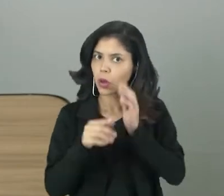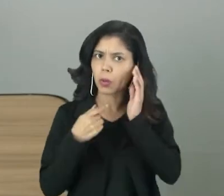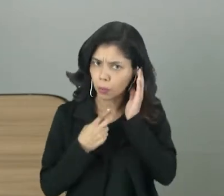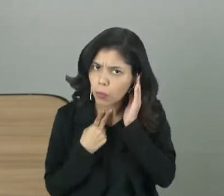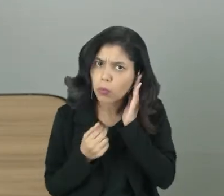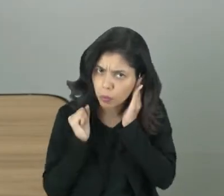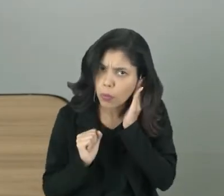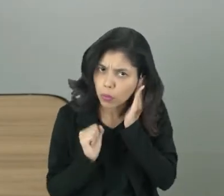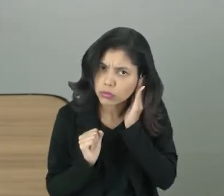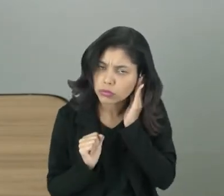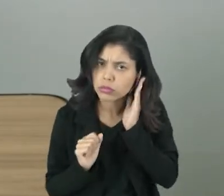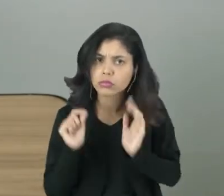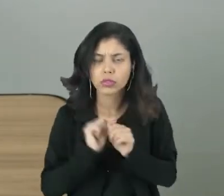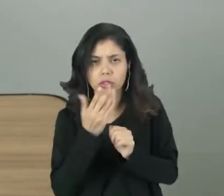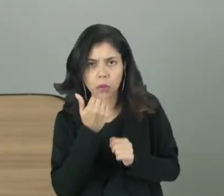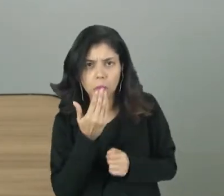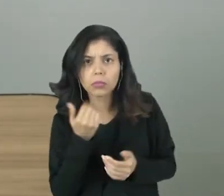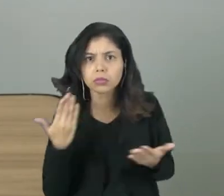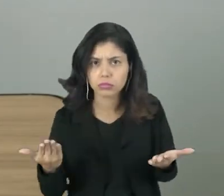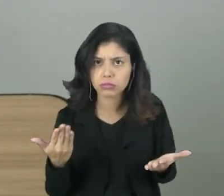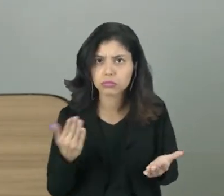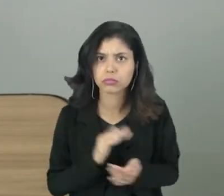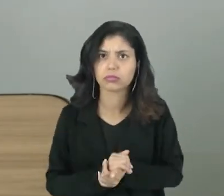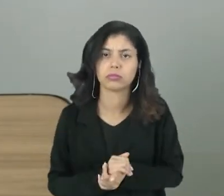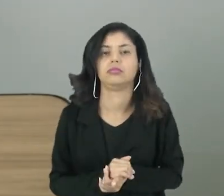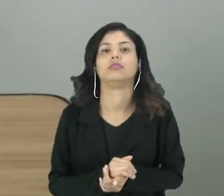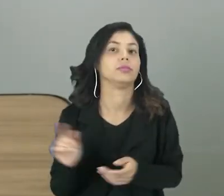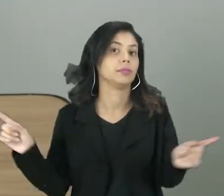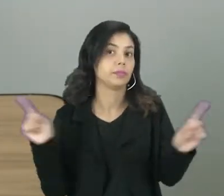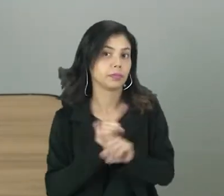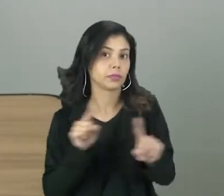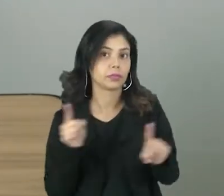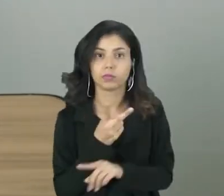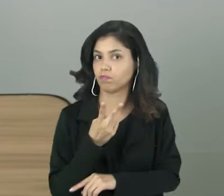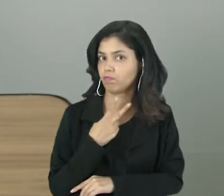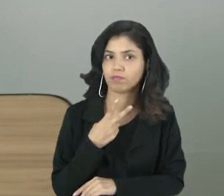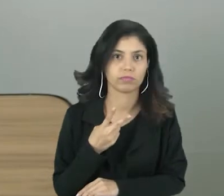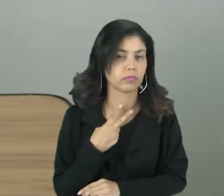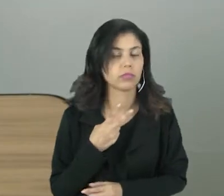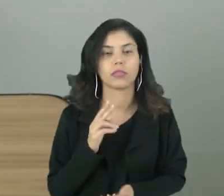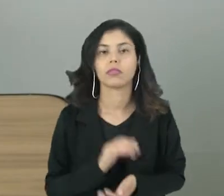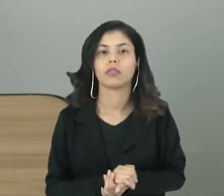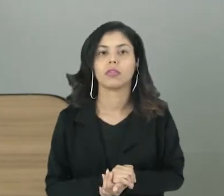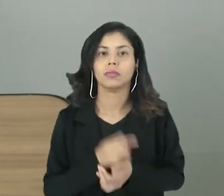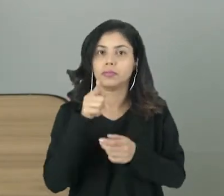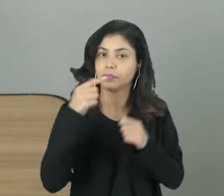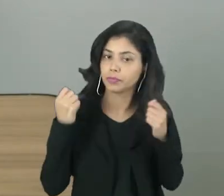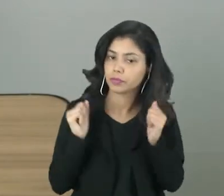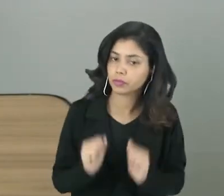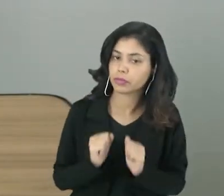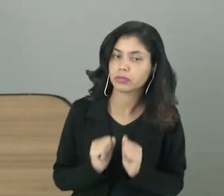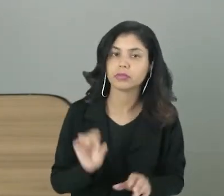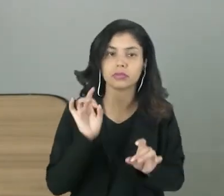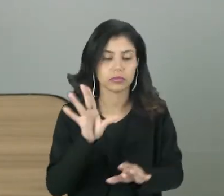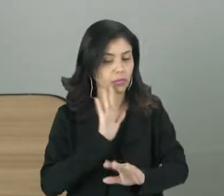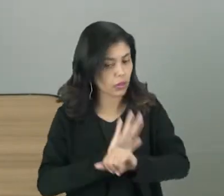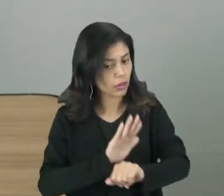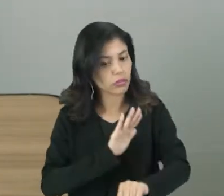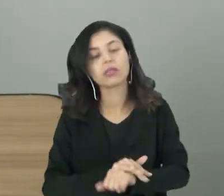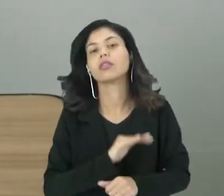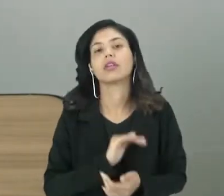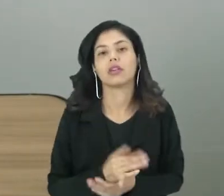vocês podem fazer um almoço fazer uma corrida um não vocês não podem vocês podem